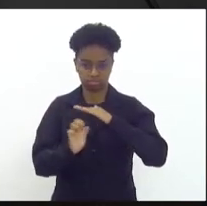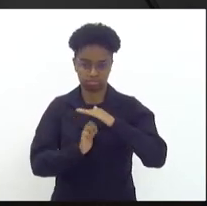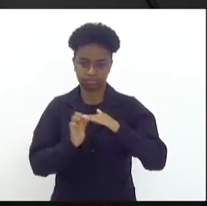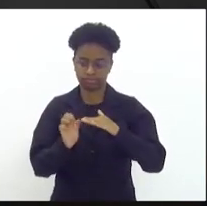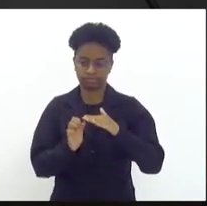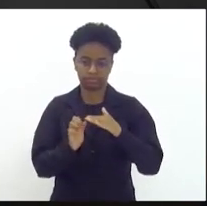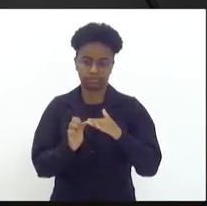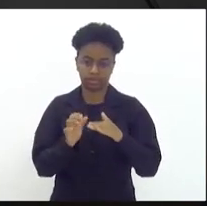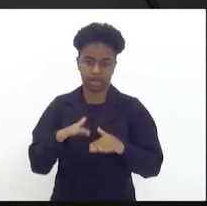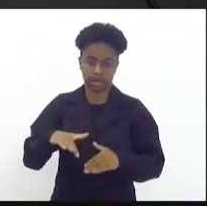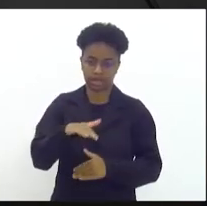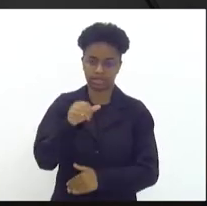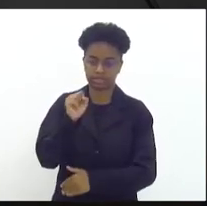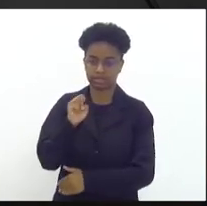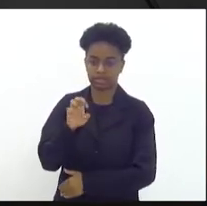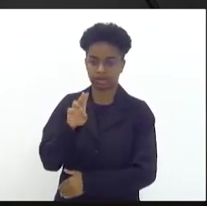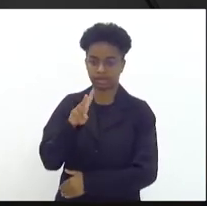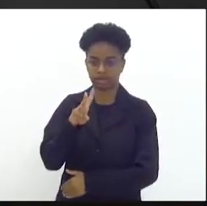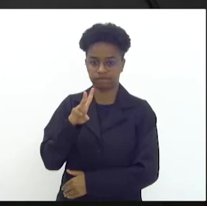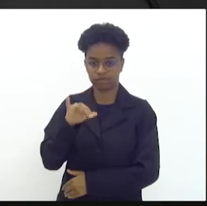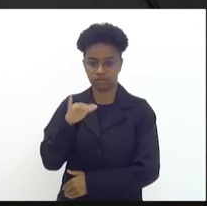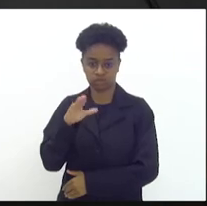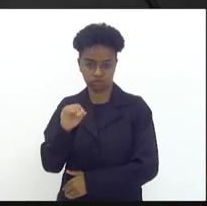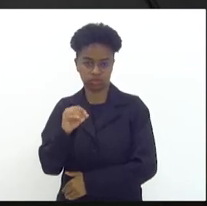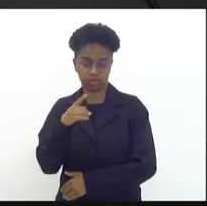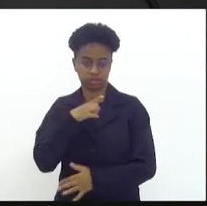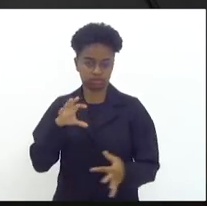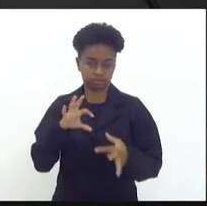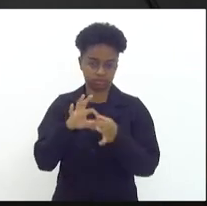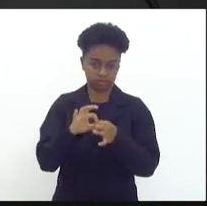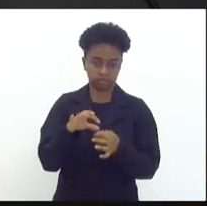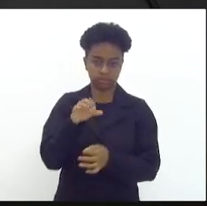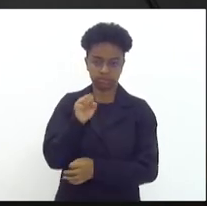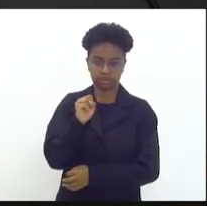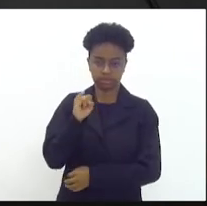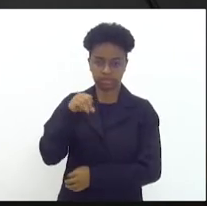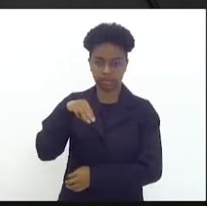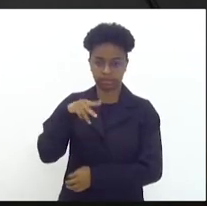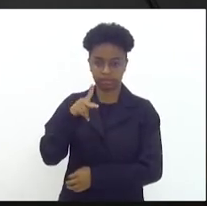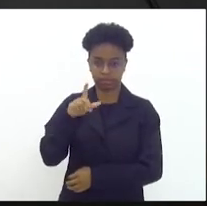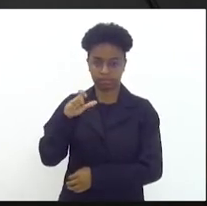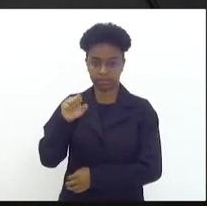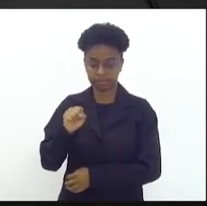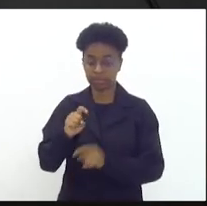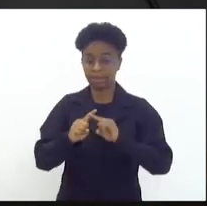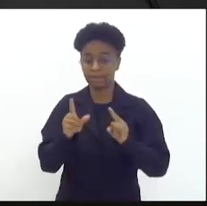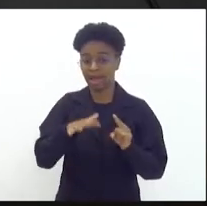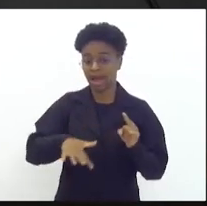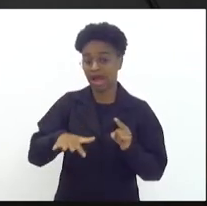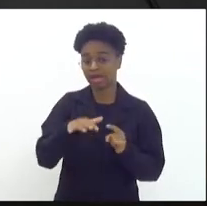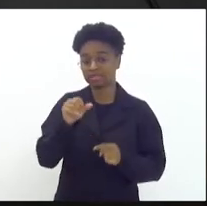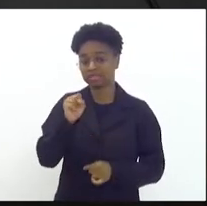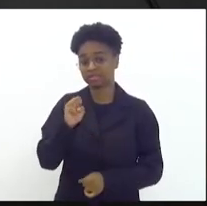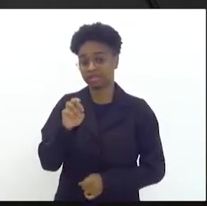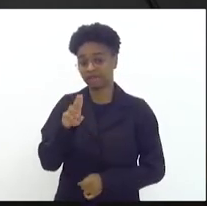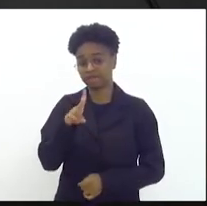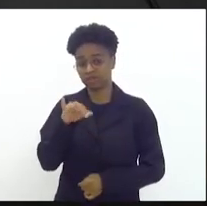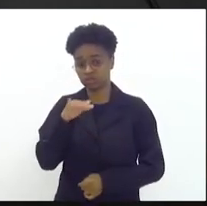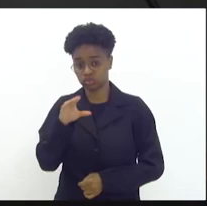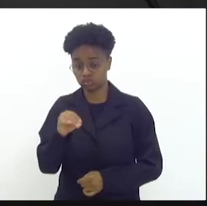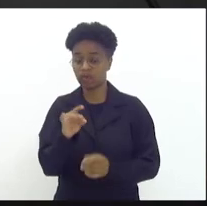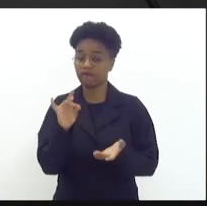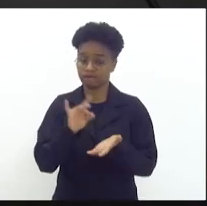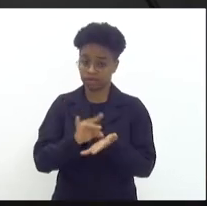de serviço estejam no Simples né mas o setor de serviço é o setor que realmente